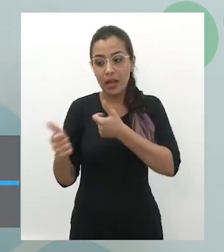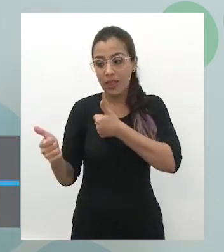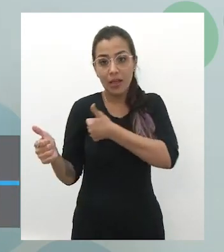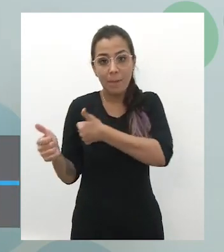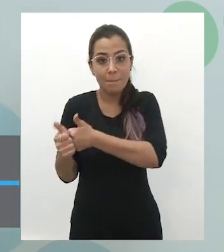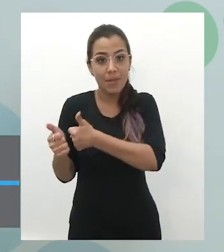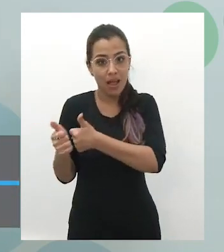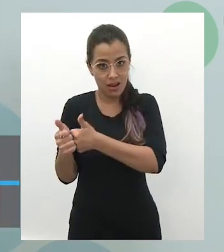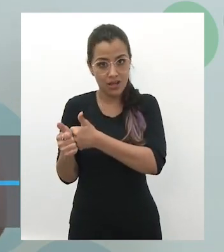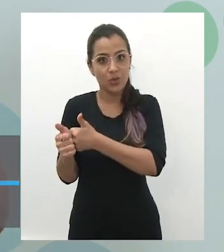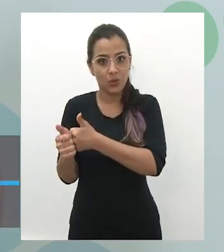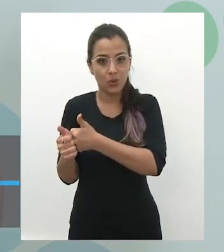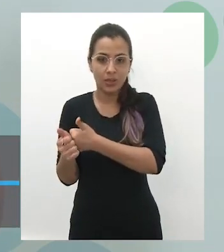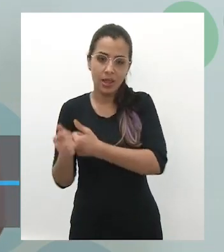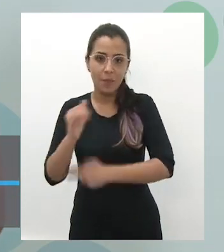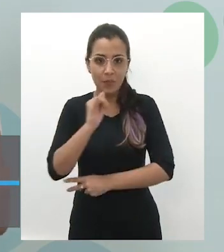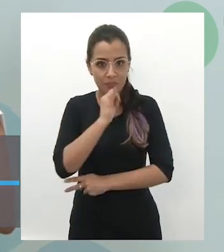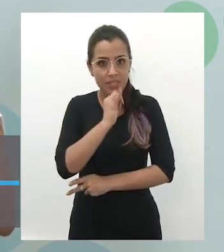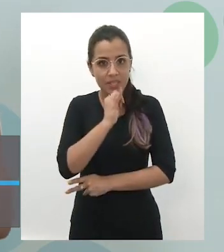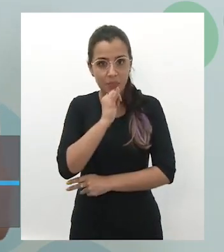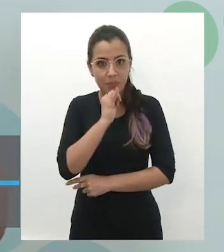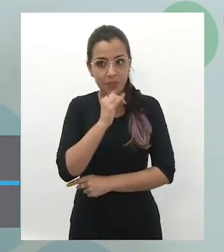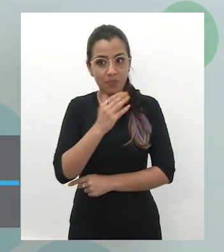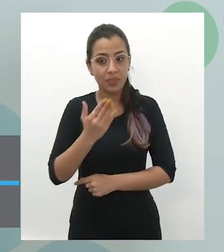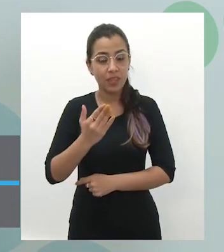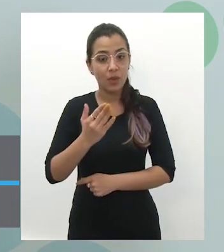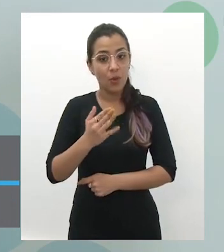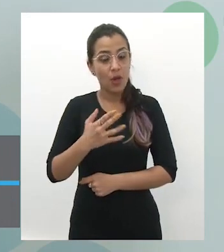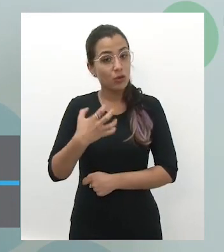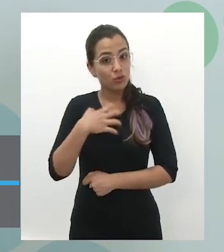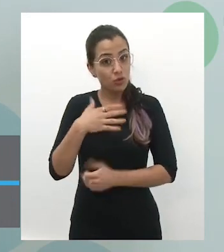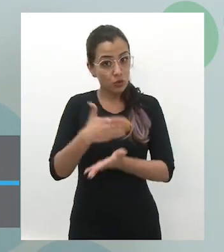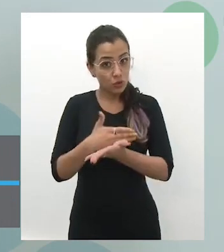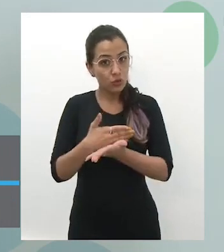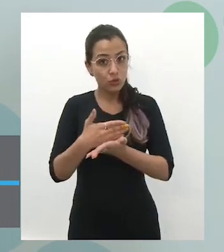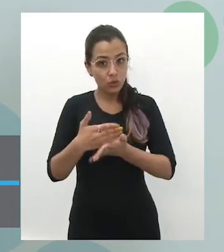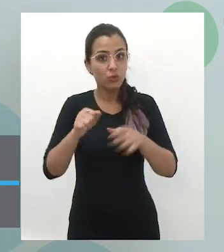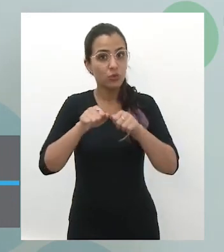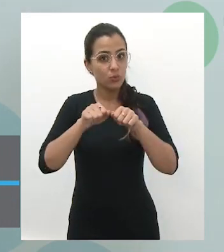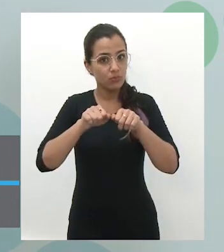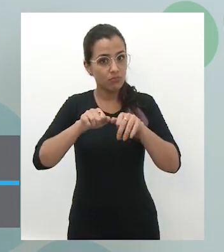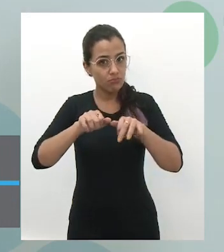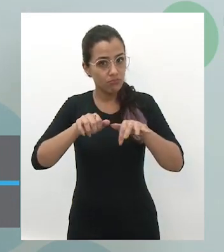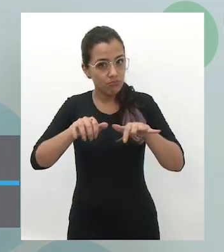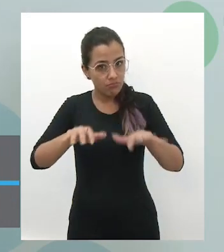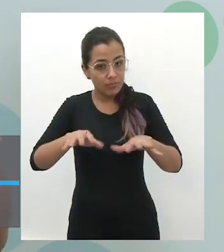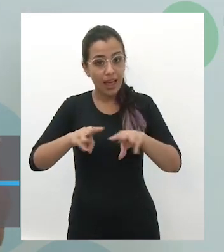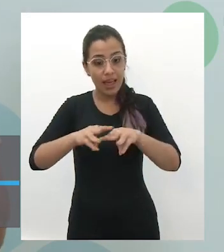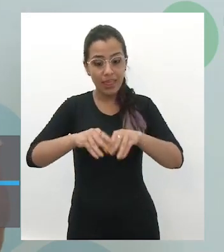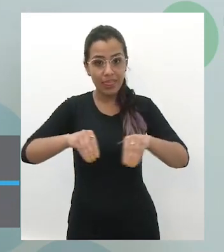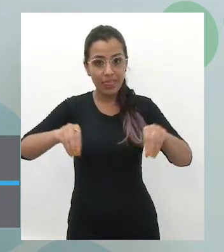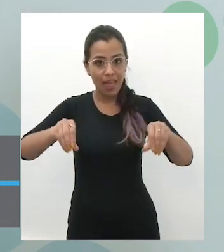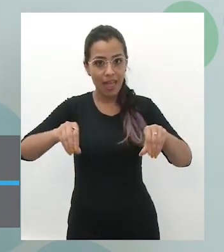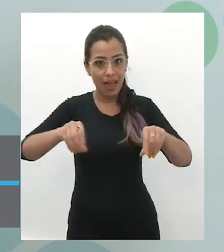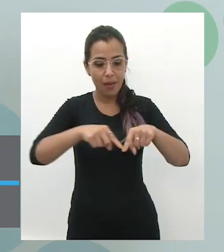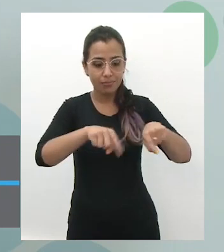seria um pater, nesse caso, nesse exemplo. Então, o pater, ele começa a distribuir as melhores terras para aqueles que estão ali